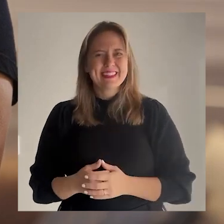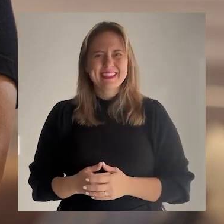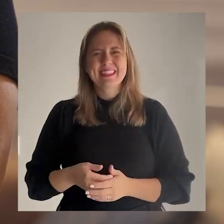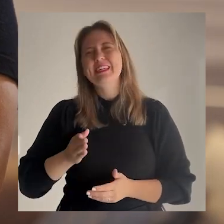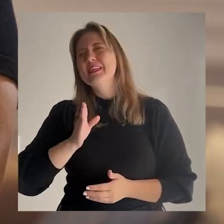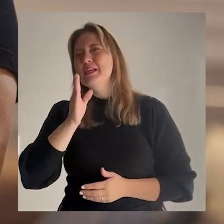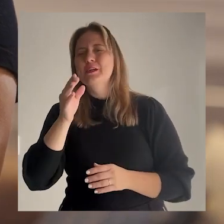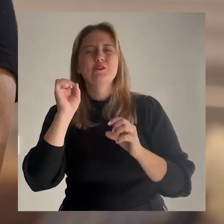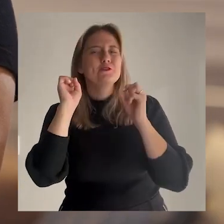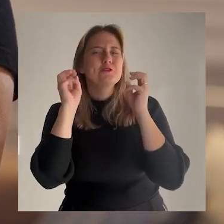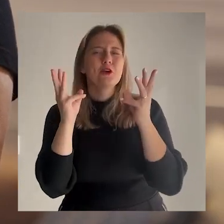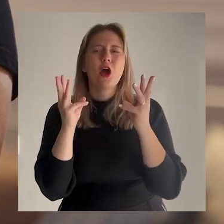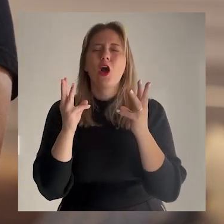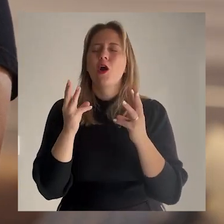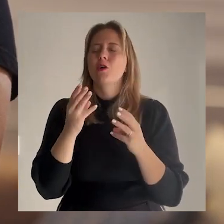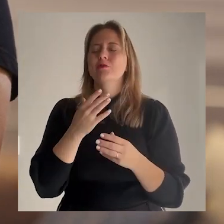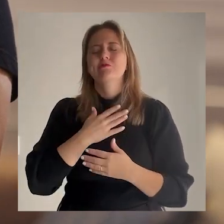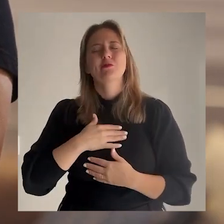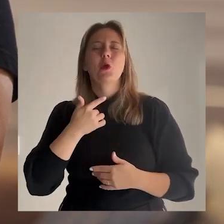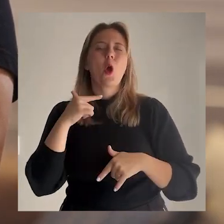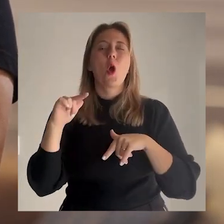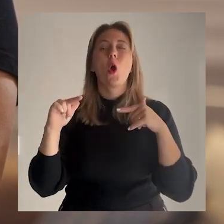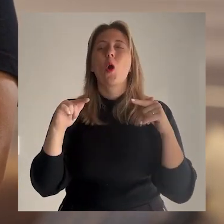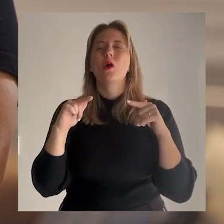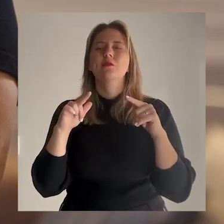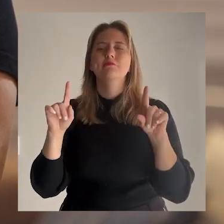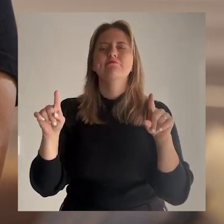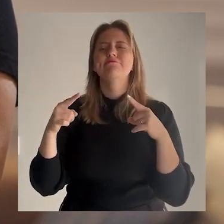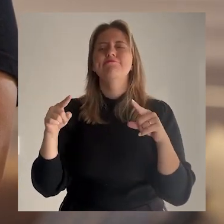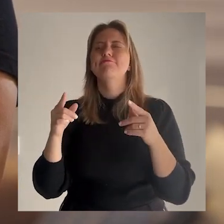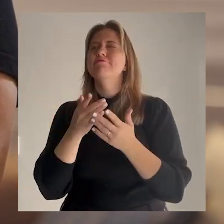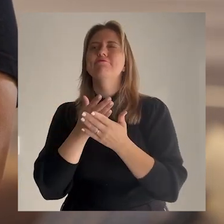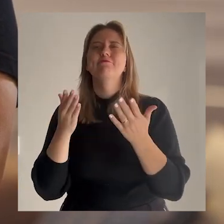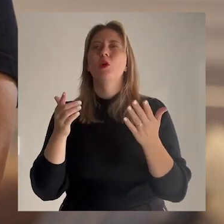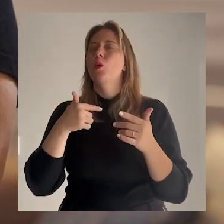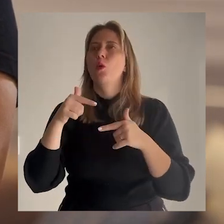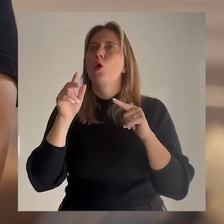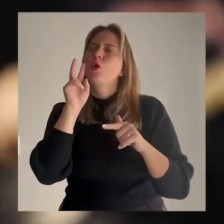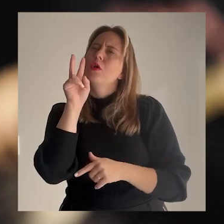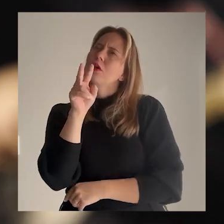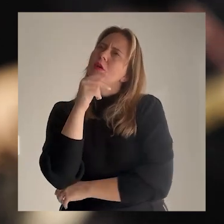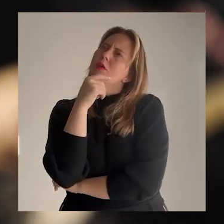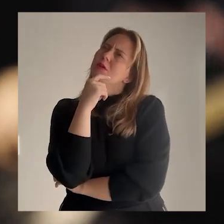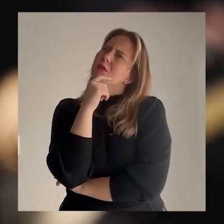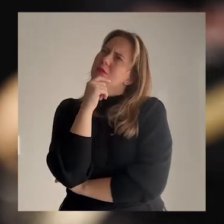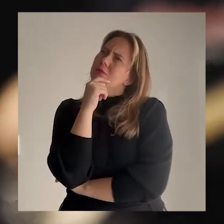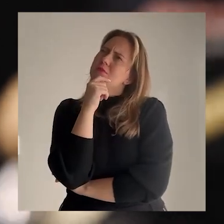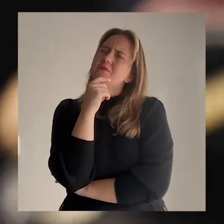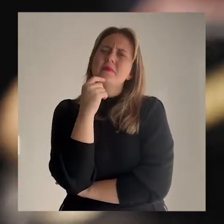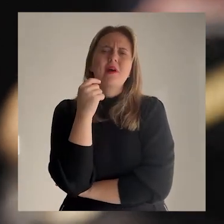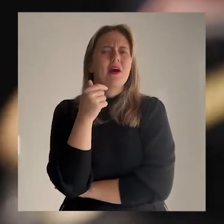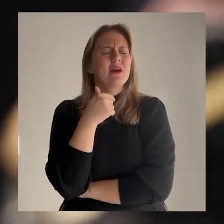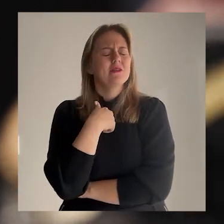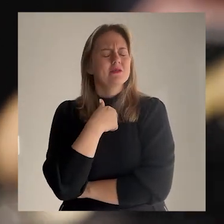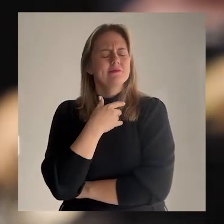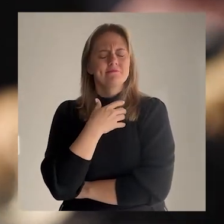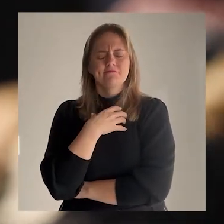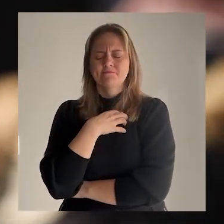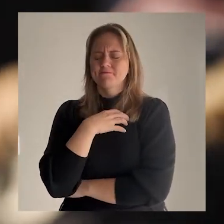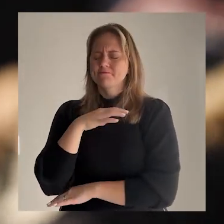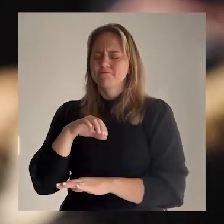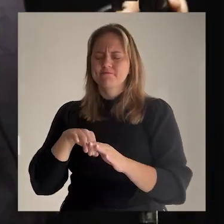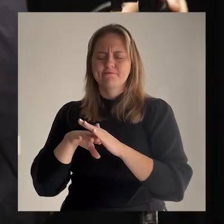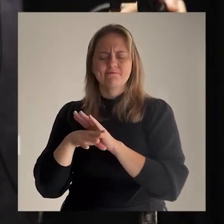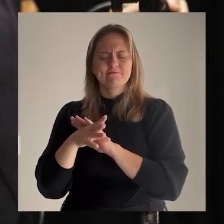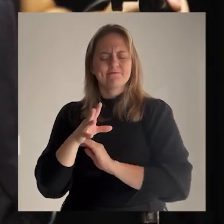shows e curtindo as outras bandas aí, e daí vendo os outros tocar, acabou nascendo ali